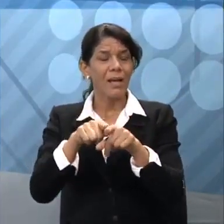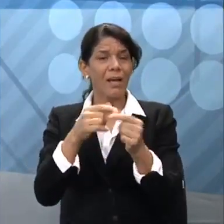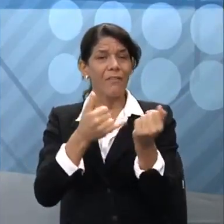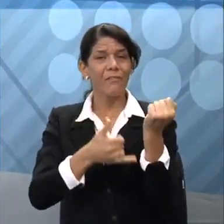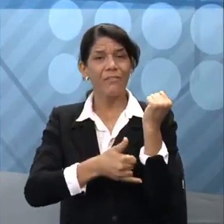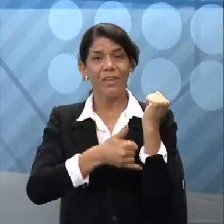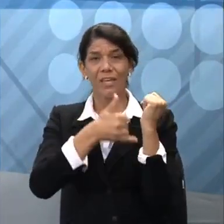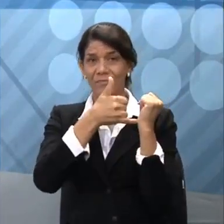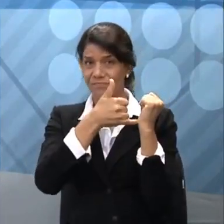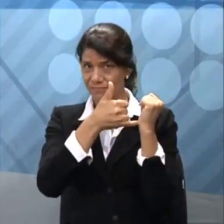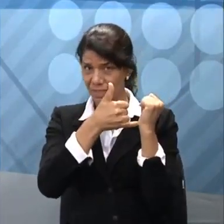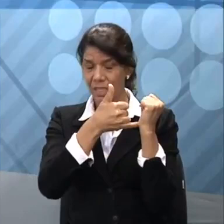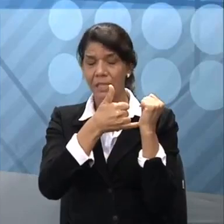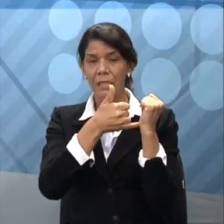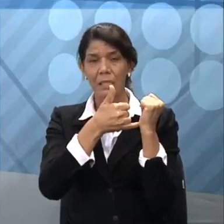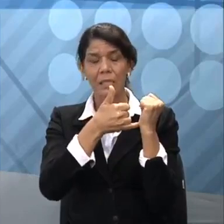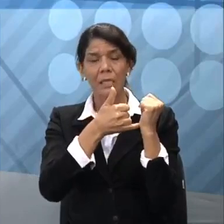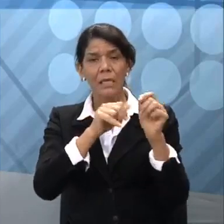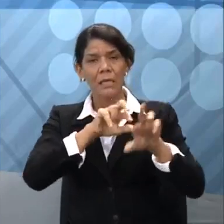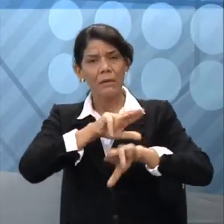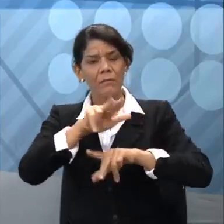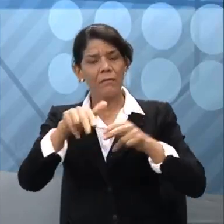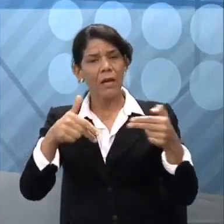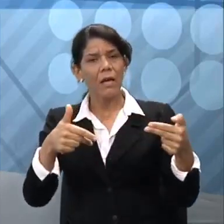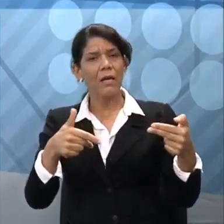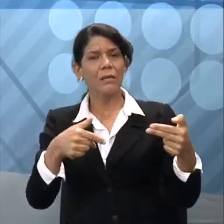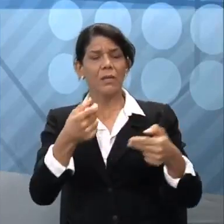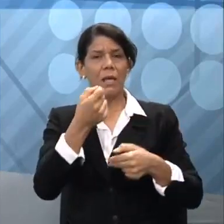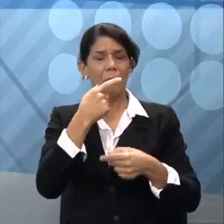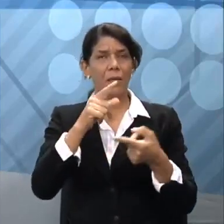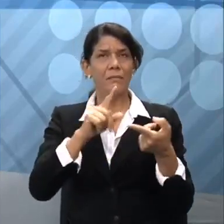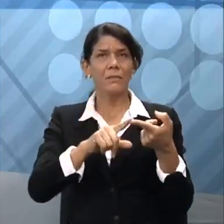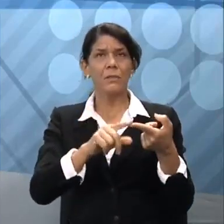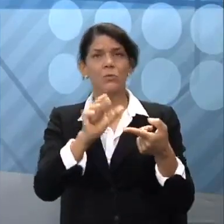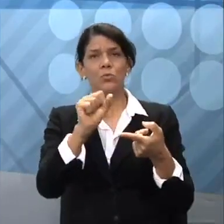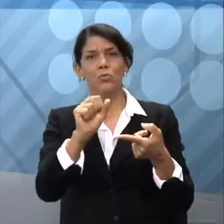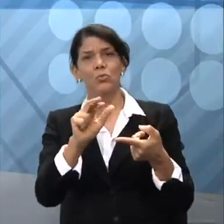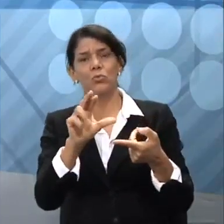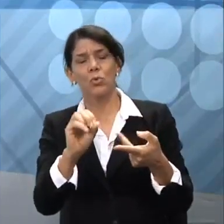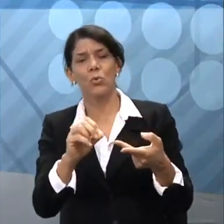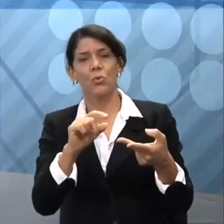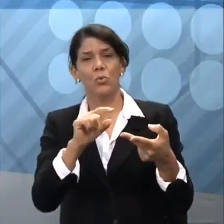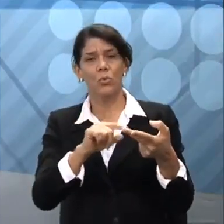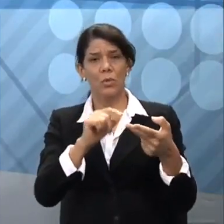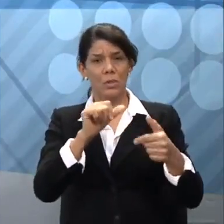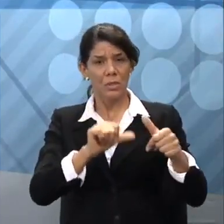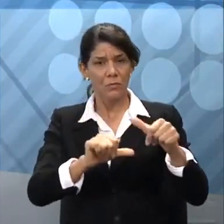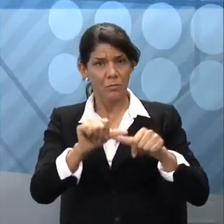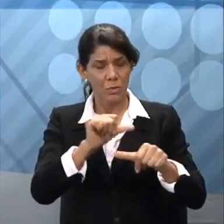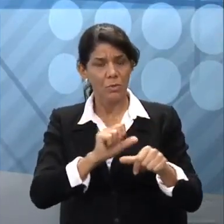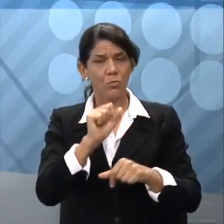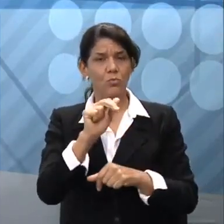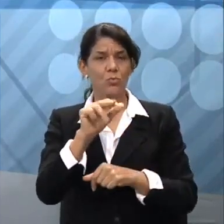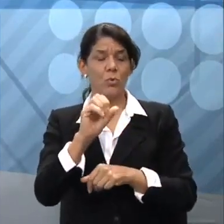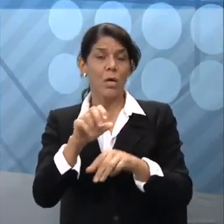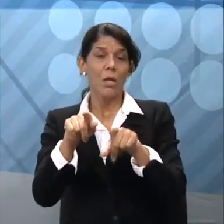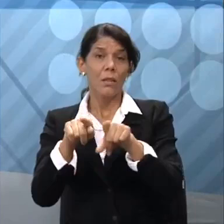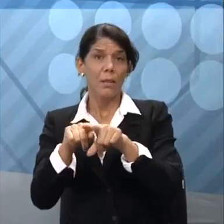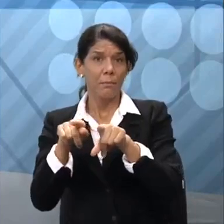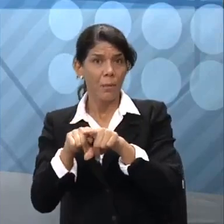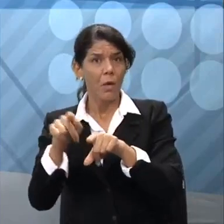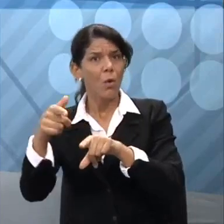à administração de diversos conteúdos, desde soro, a transformação de soro, bem